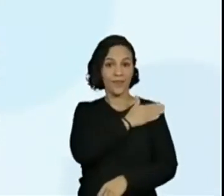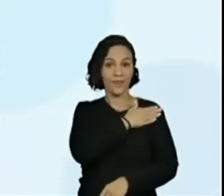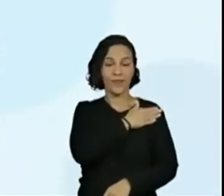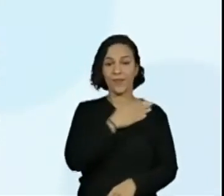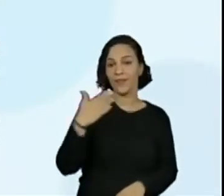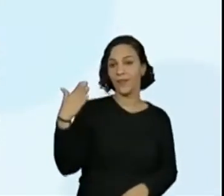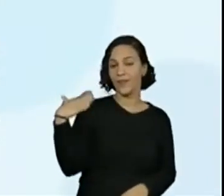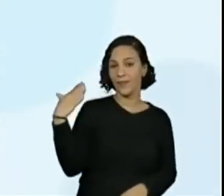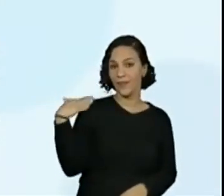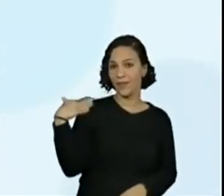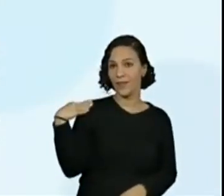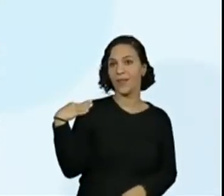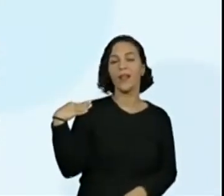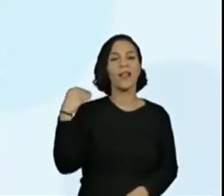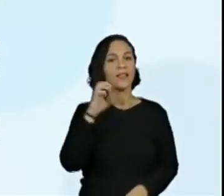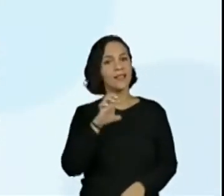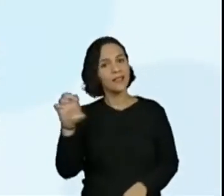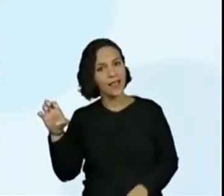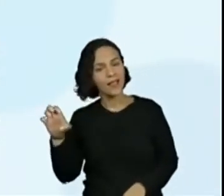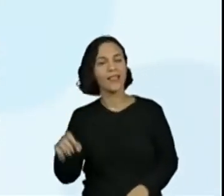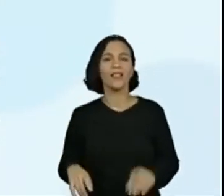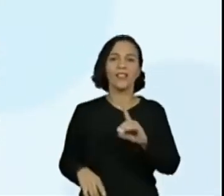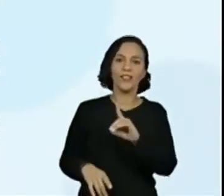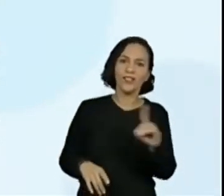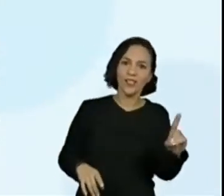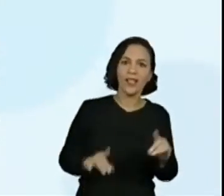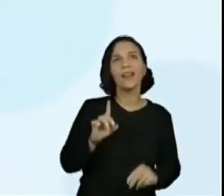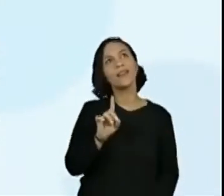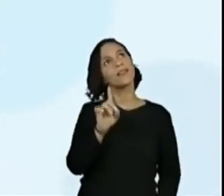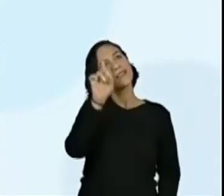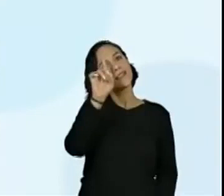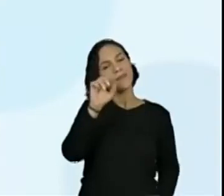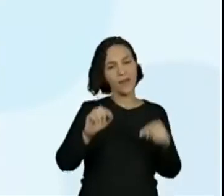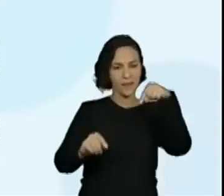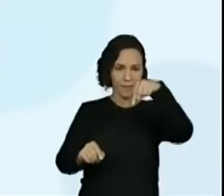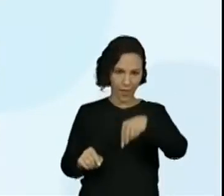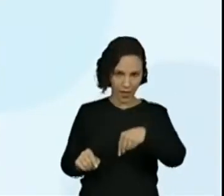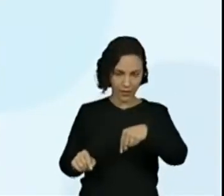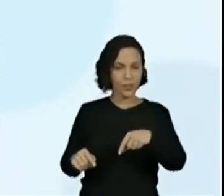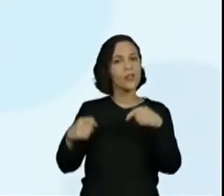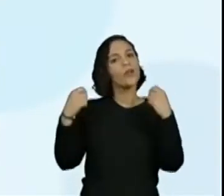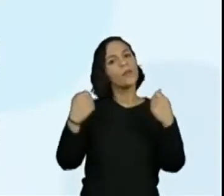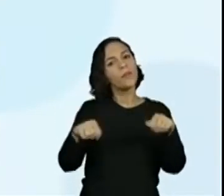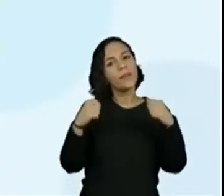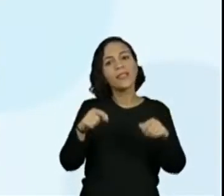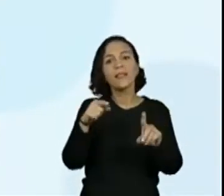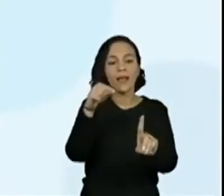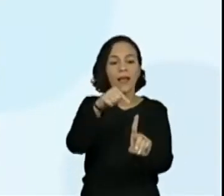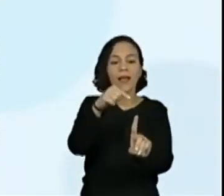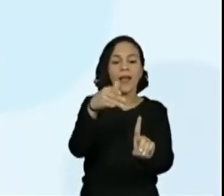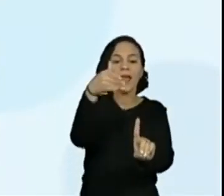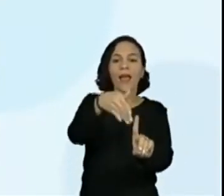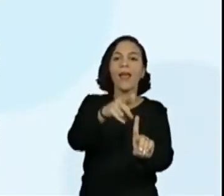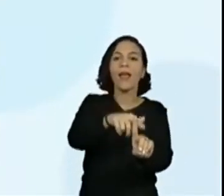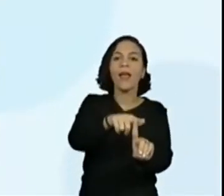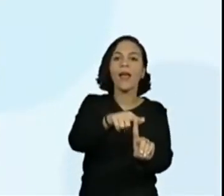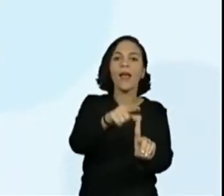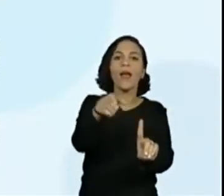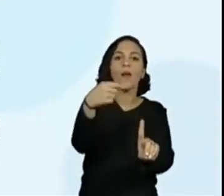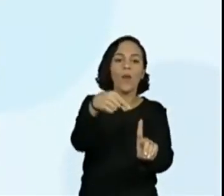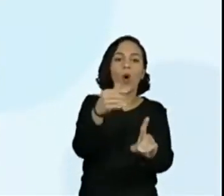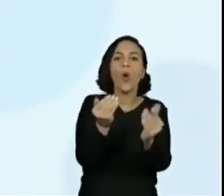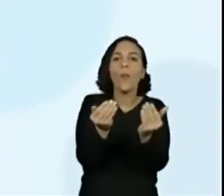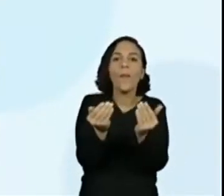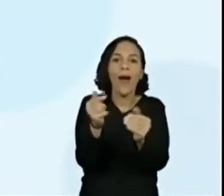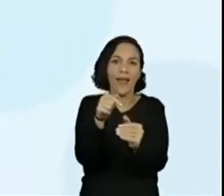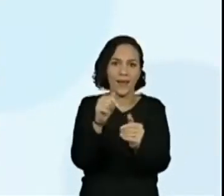em cima, embaixo, é necessário explicitar-se o referencial. Isso mesmo. Contar